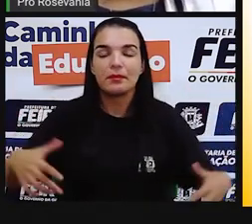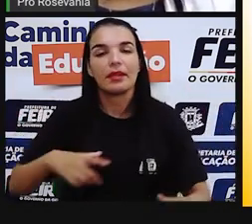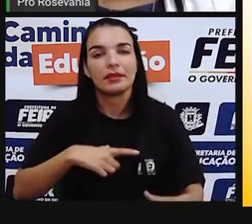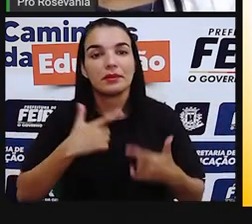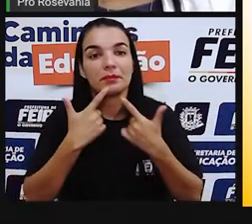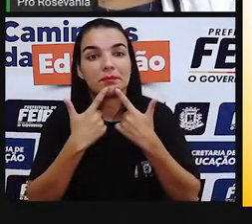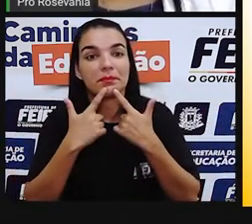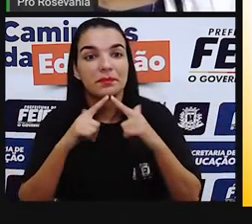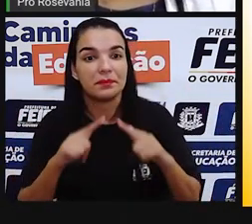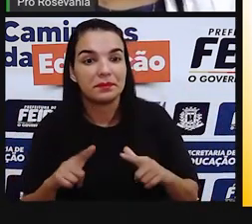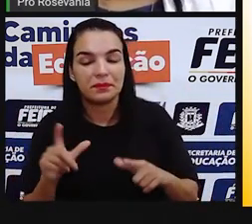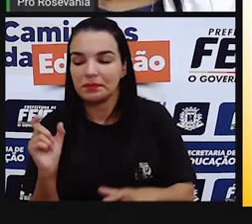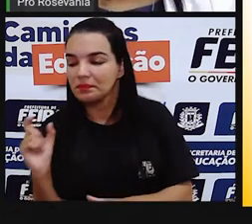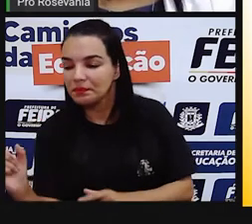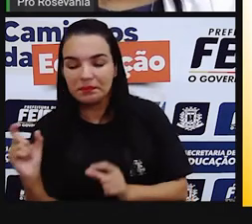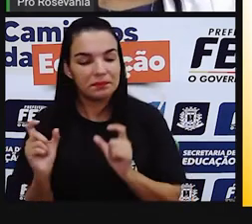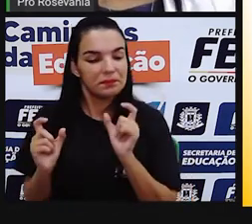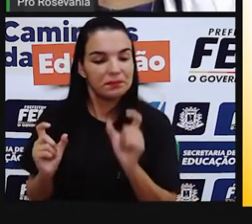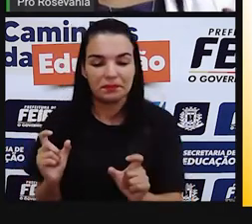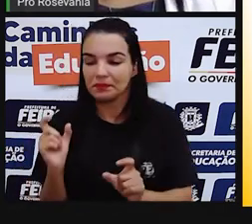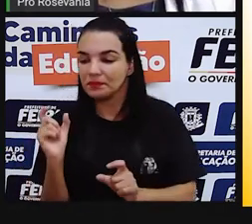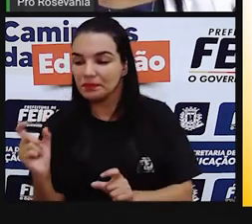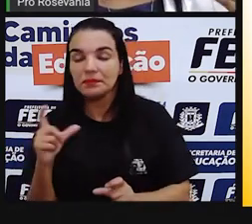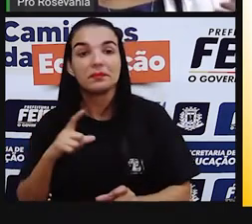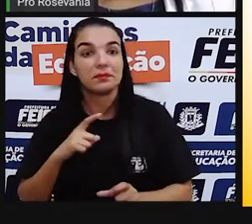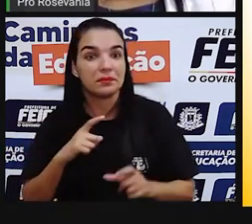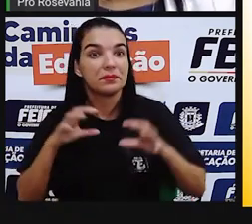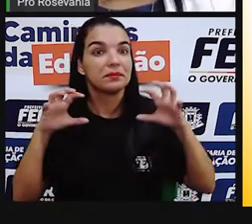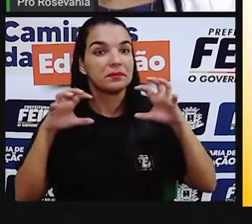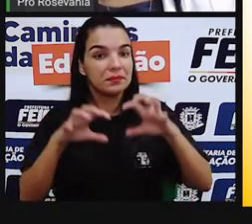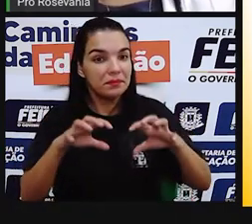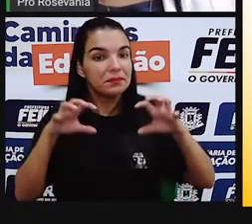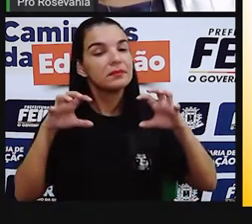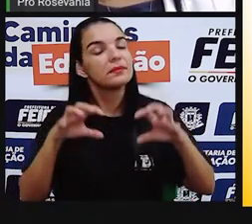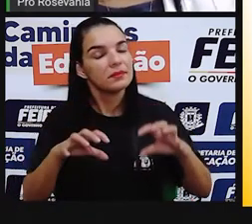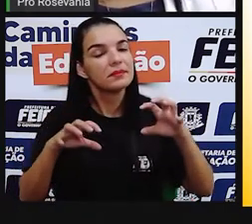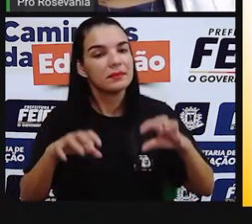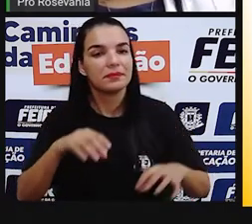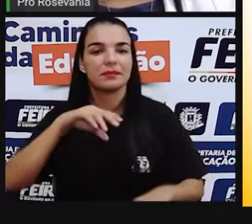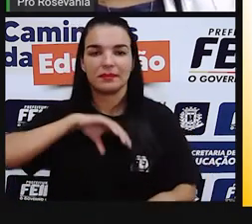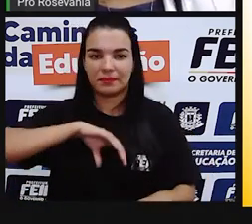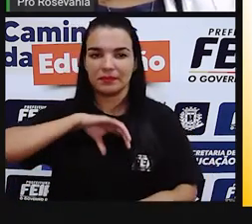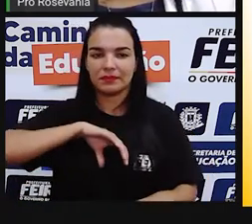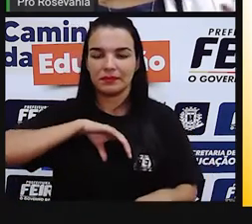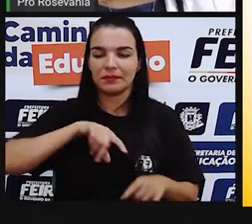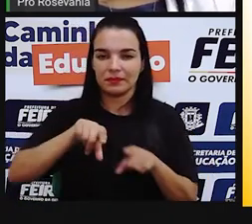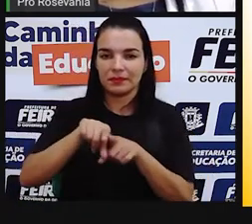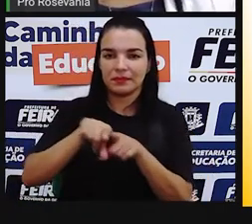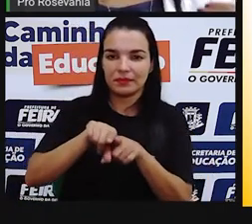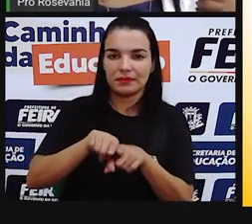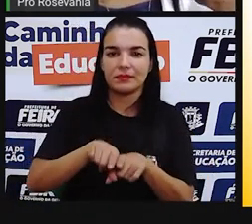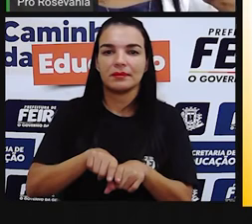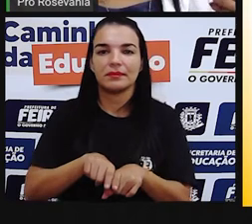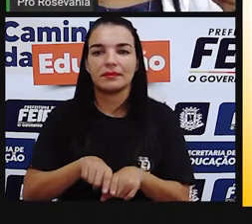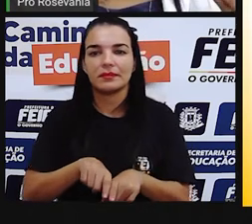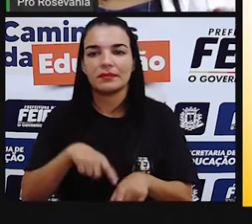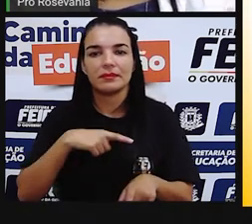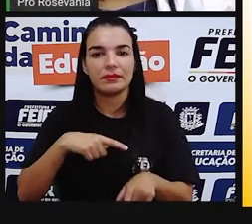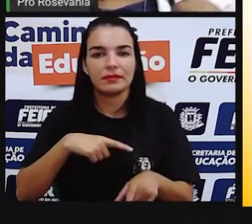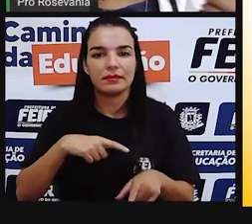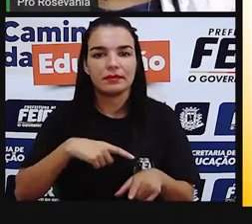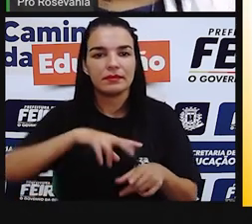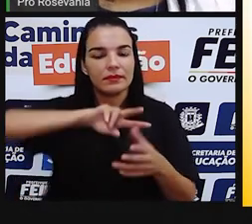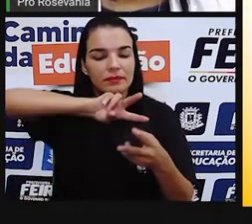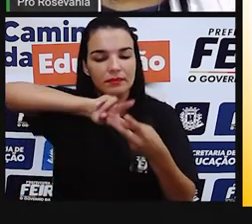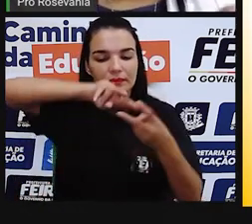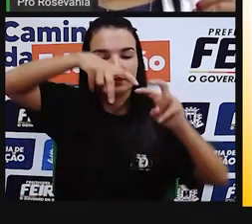né, como outras palavras, são contribuições, né, para a nossa língua. A gente sabe que tem também a capoeira, né, que tem a questão